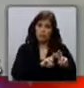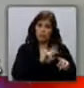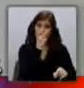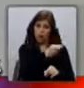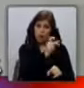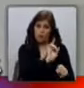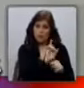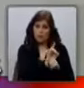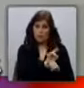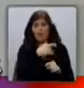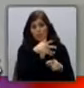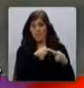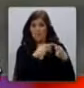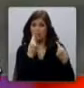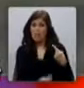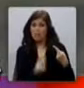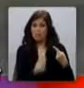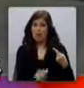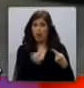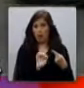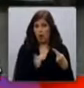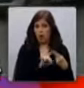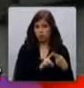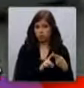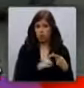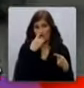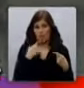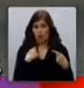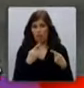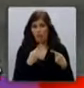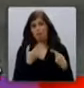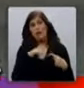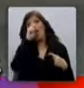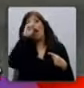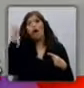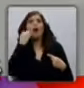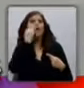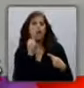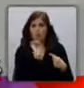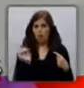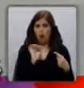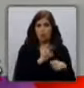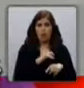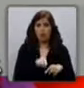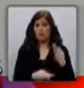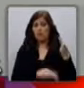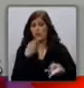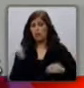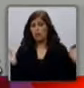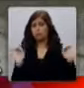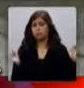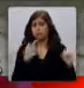uma irregularidade, uma espécie de vício processual, mas não um erro grosseiro. E, como tal, não pode ser avaliado por